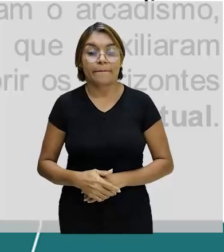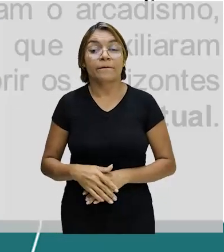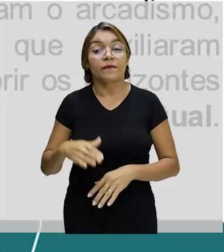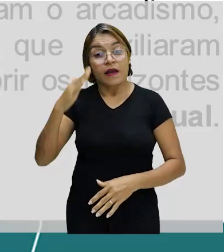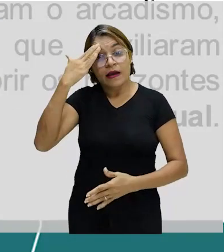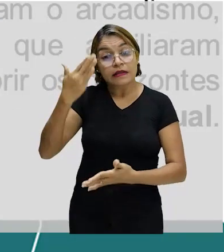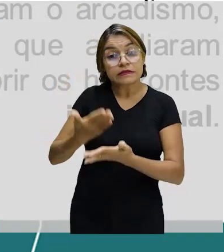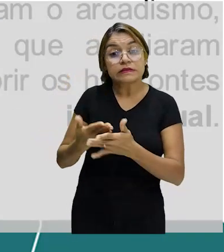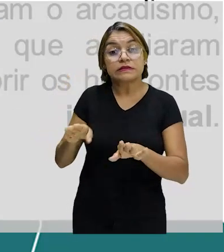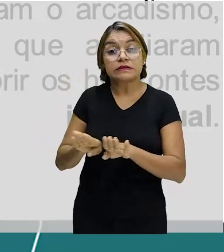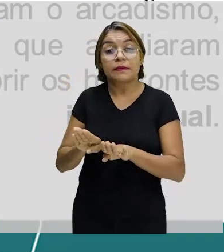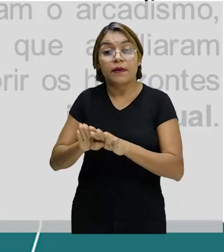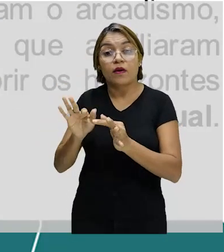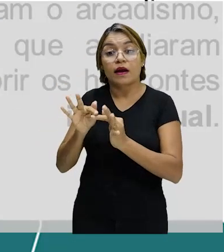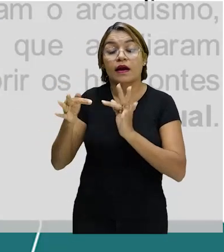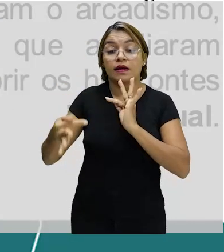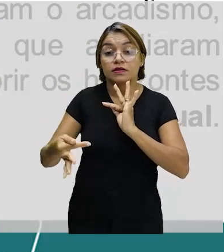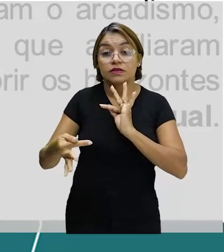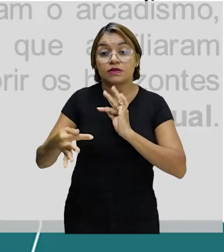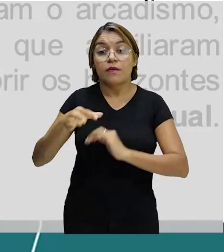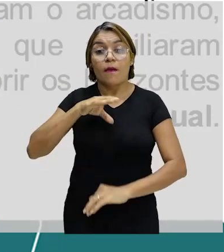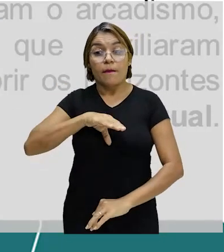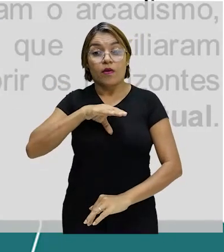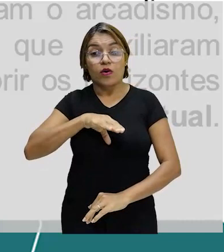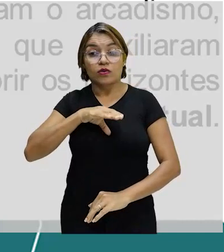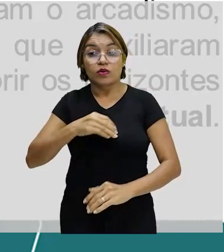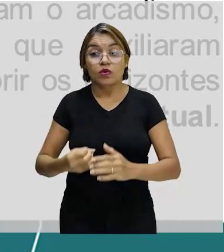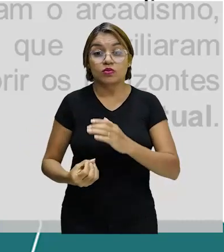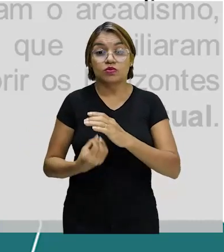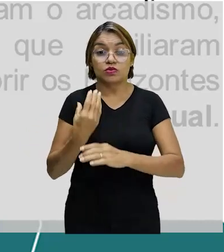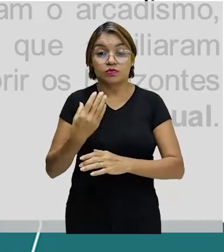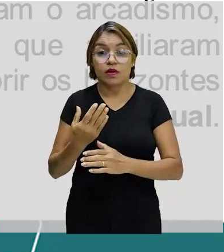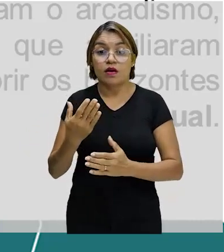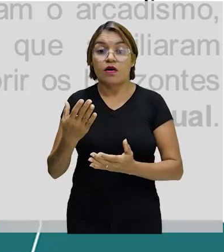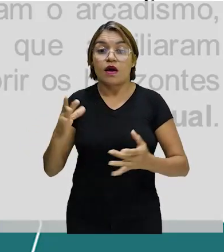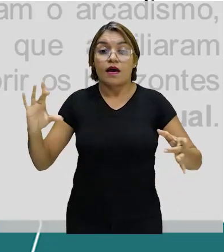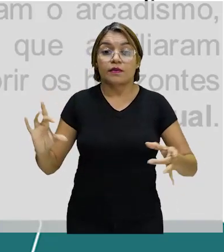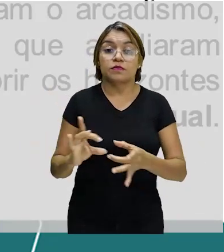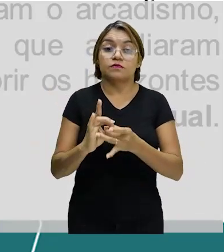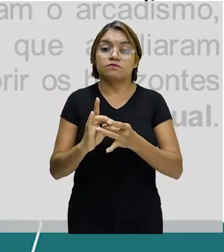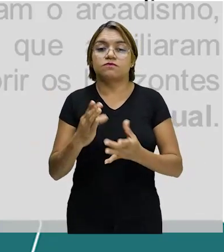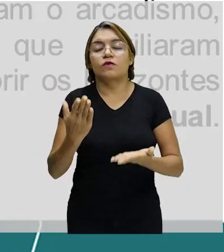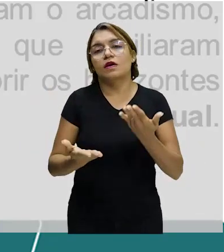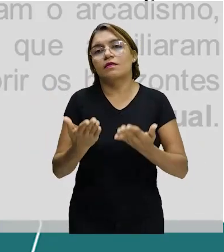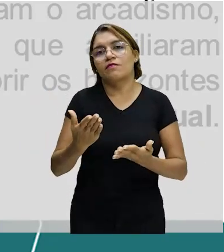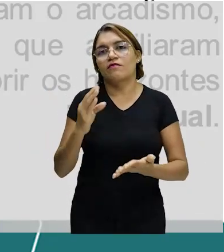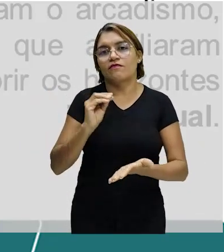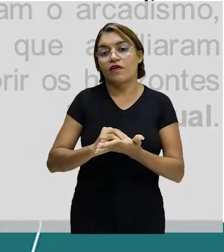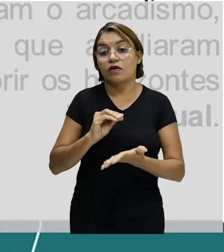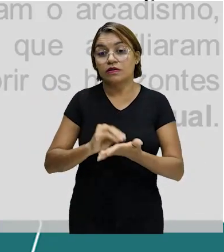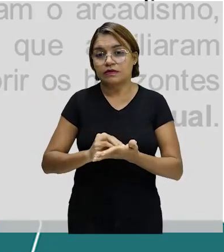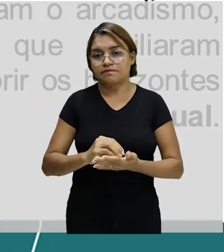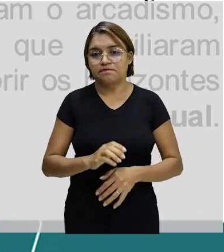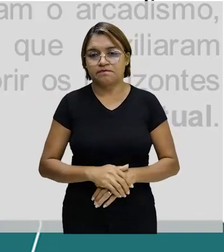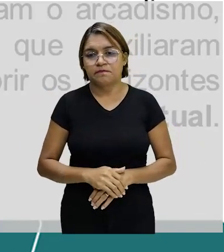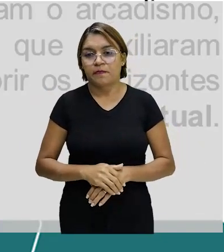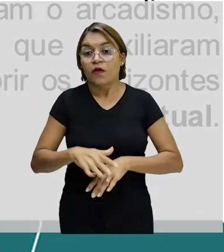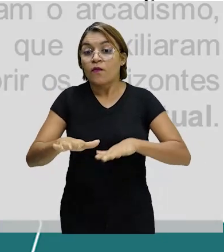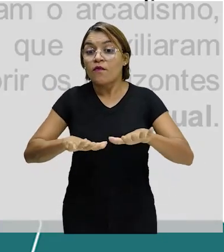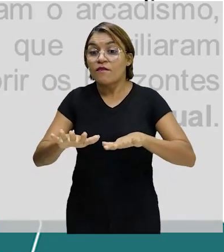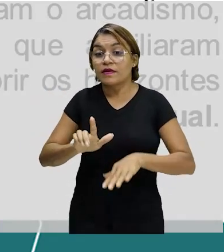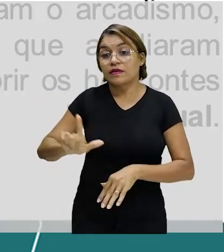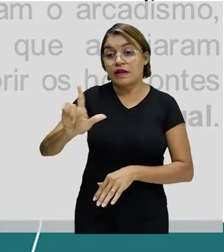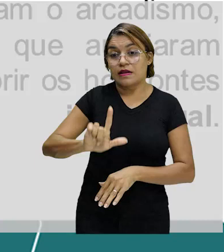Acredita-se que o arcadismo em Portugal teve seu surgimento atrelado ao equilíbrio que faltava na época. Os movimentos literários anteriores tinham